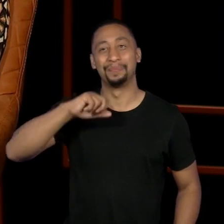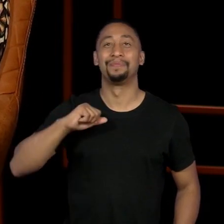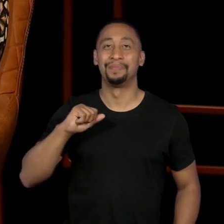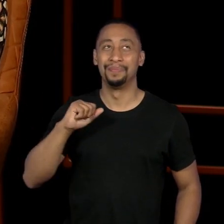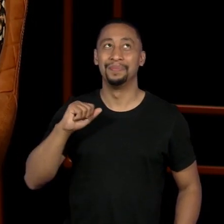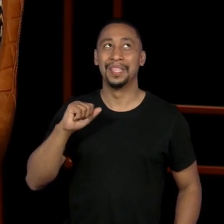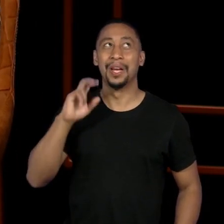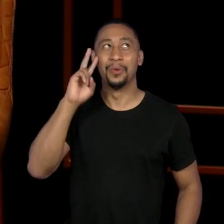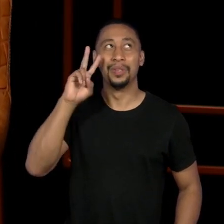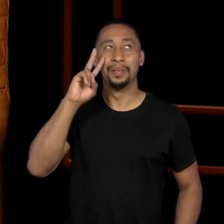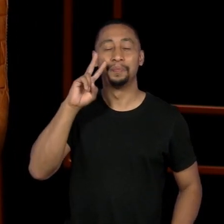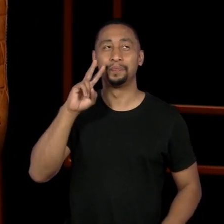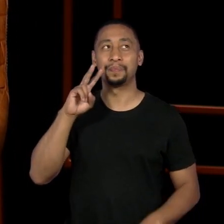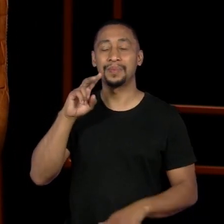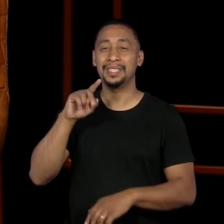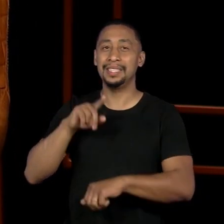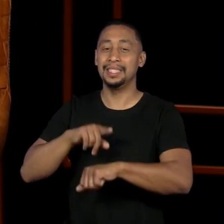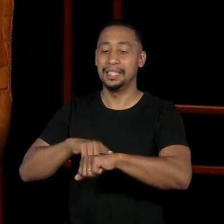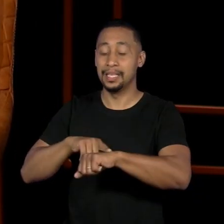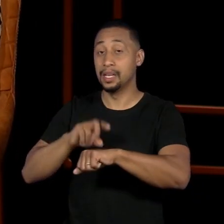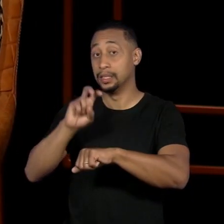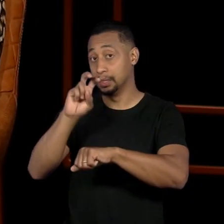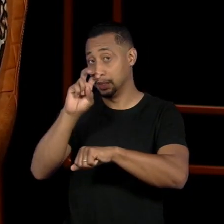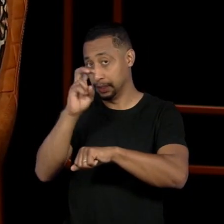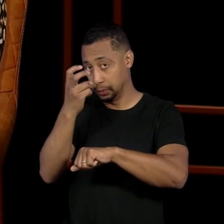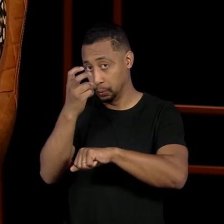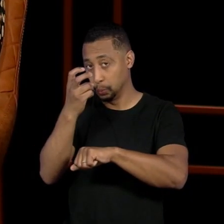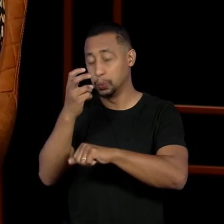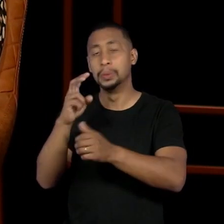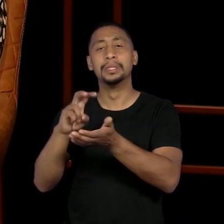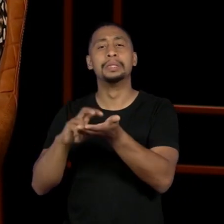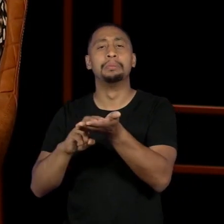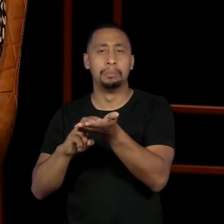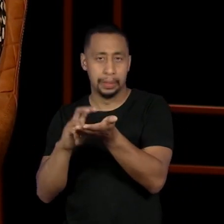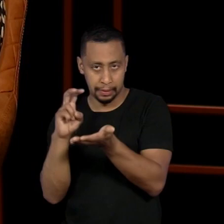Eram 5 da manhã, o meu pai recebeu uma chamada.